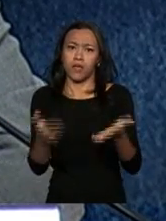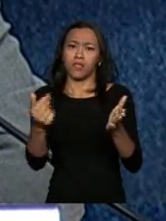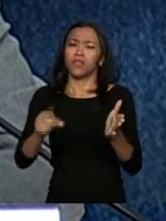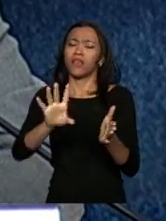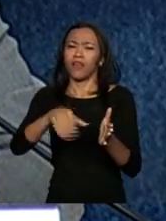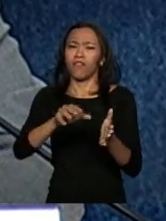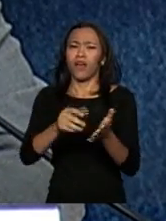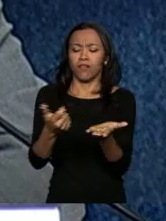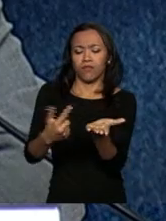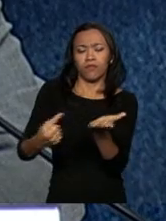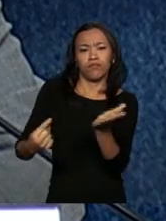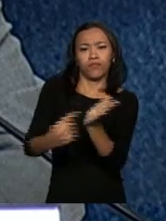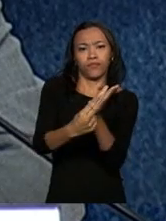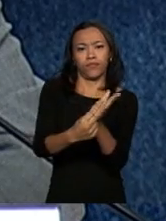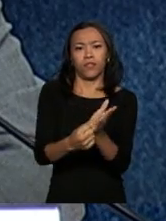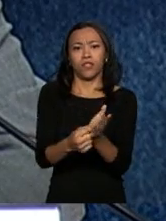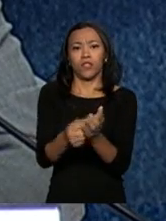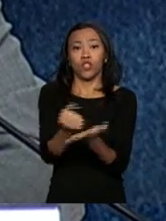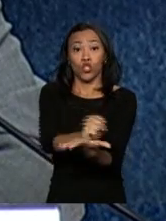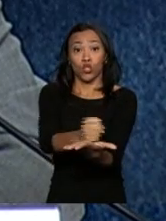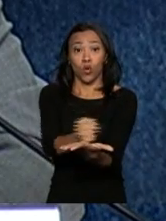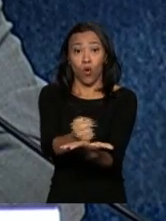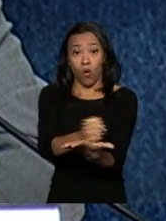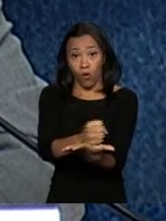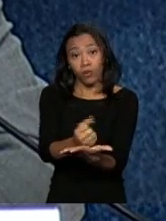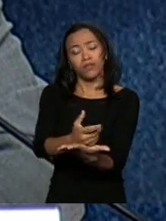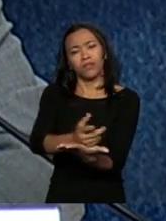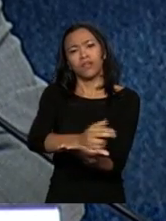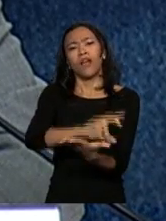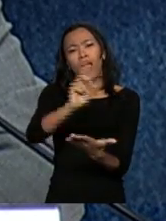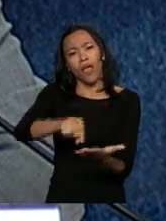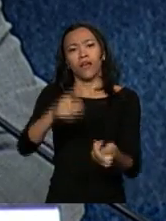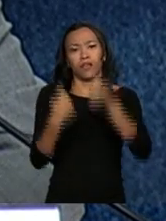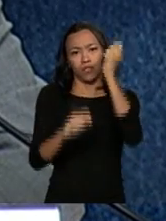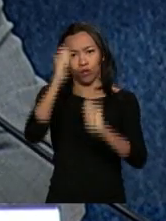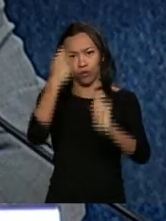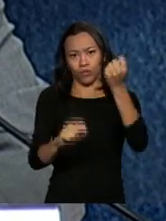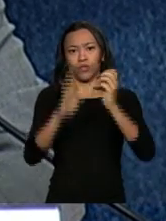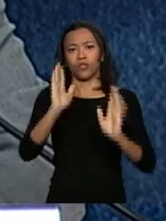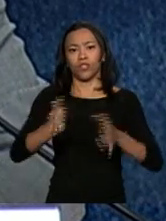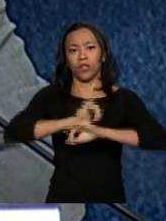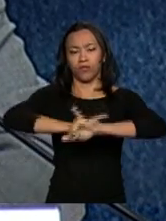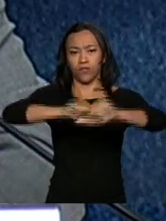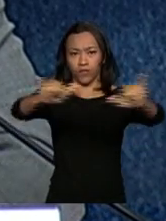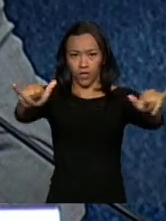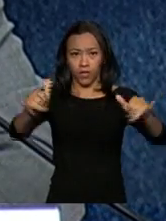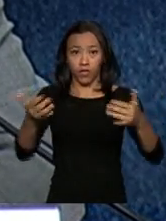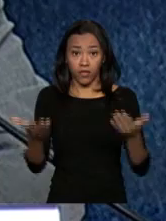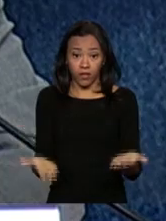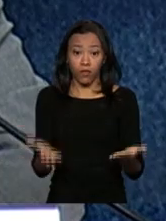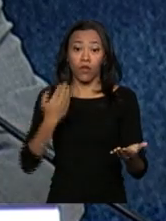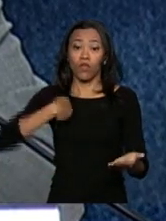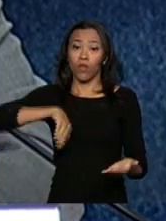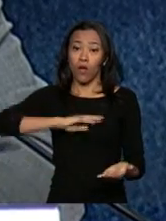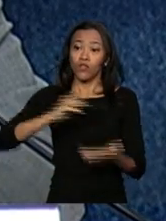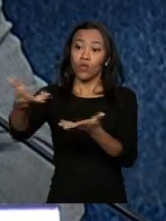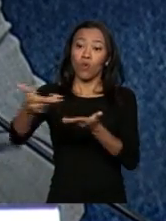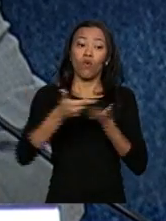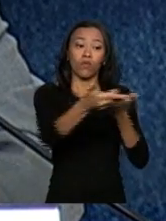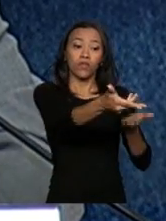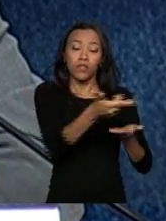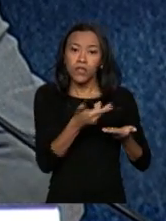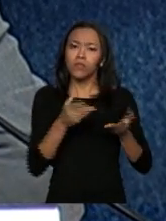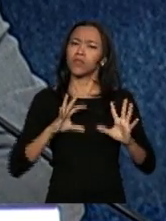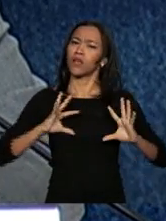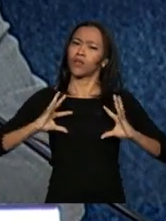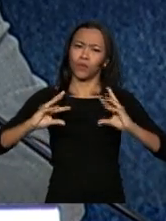jogos eletrônicos que são essas indústrias aí que eu já mencionei então basicamente a gente tá convidando a todos para